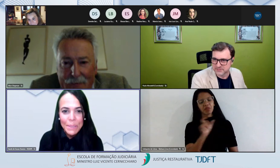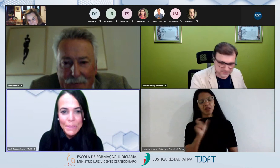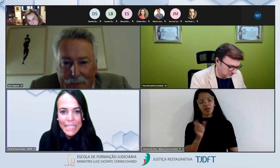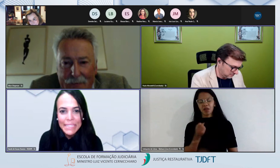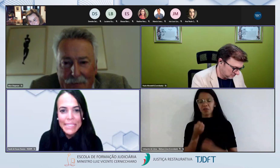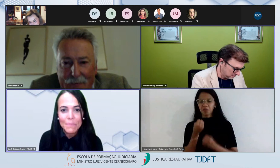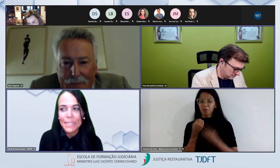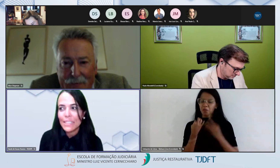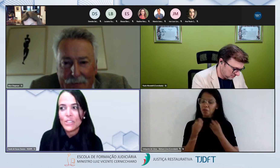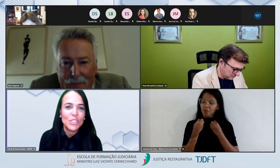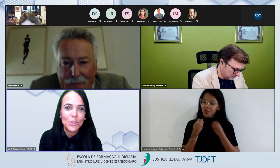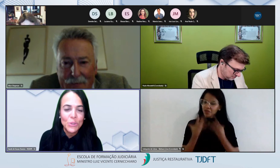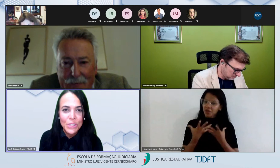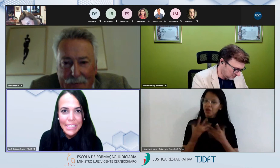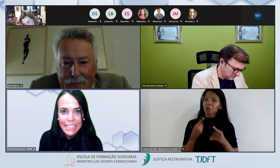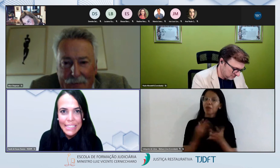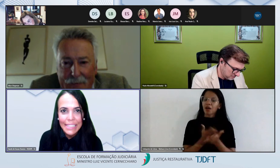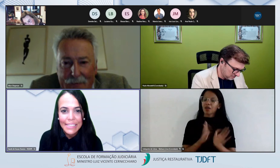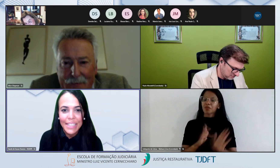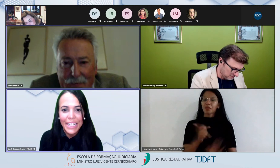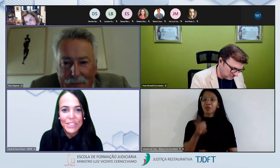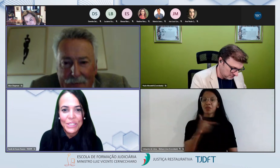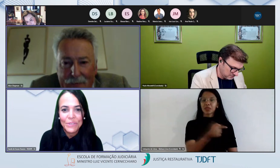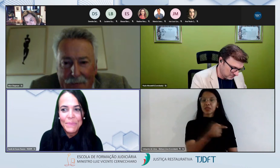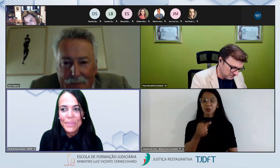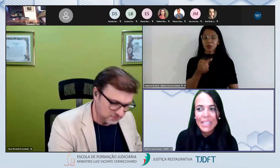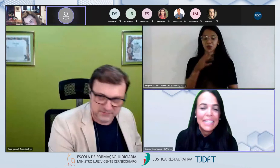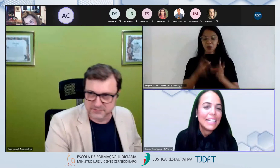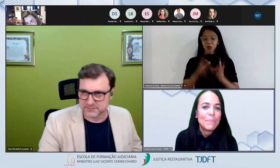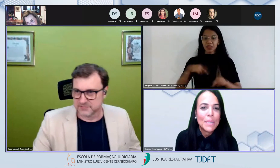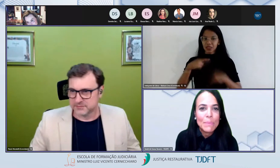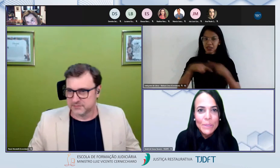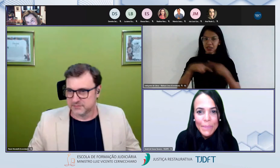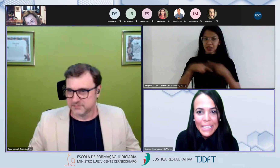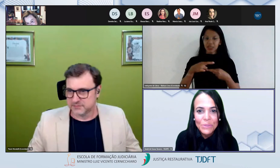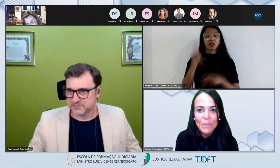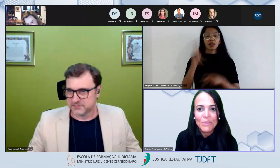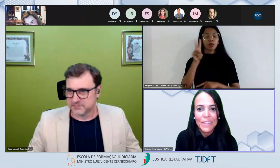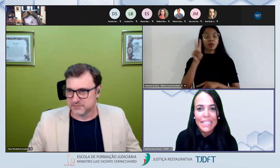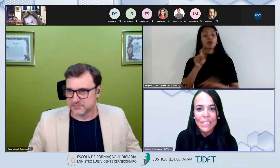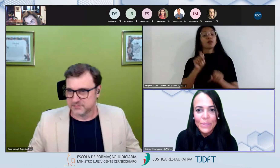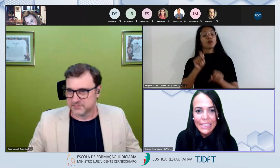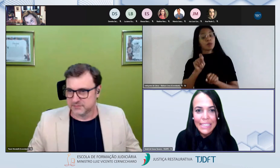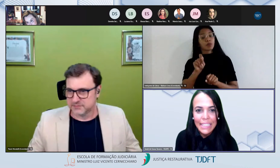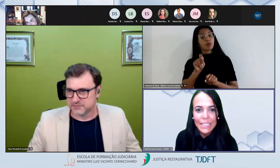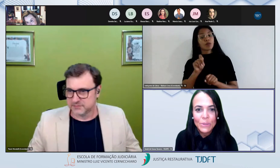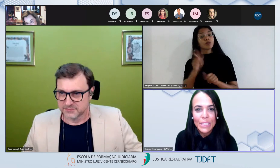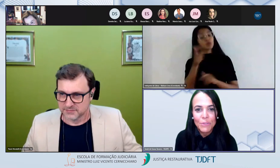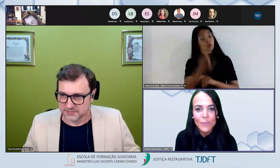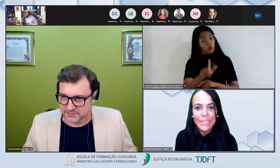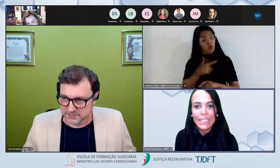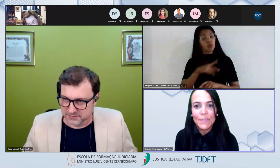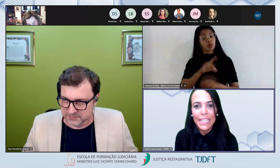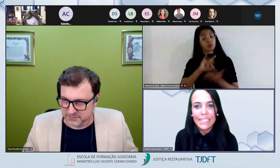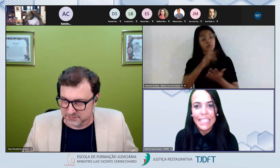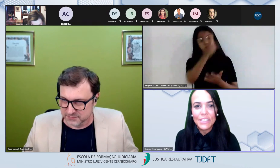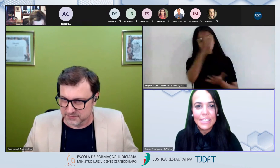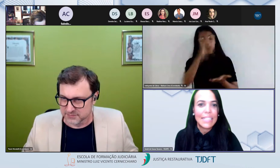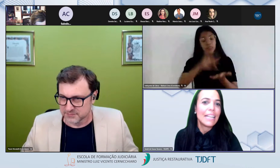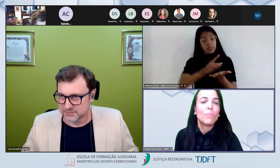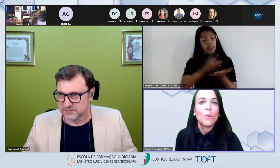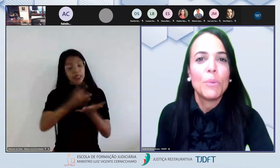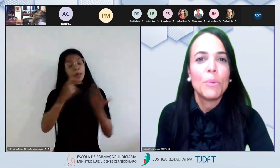encerramento da primeira semana de Justiça Restaurativa. Lembramos mais uma vez aos inscritos que a frequência deverá